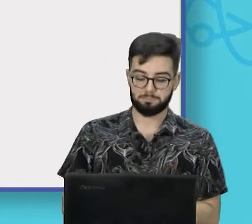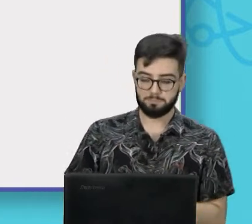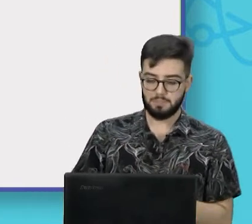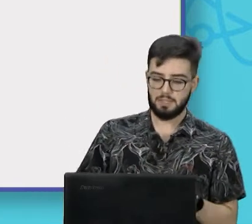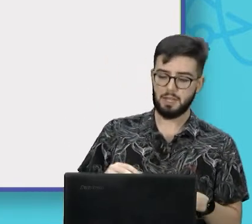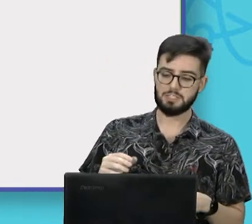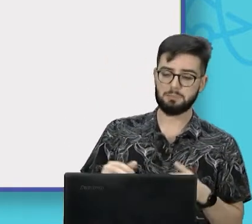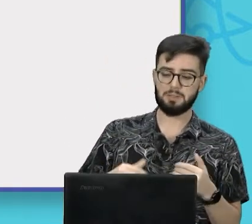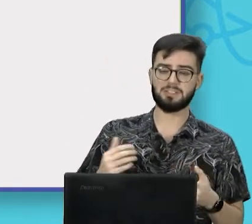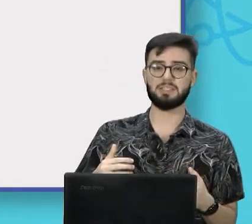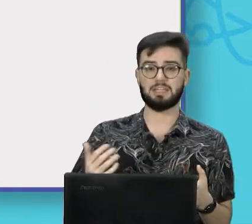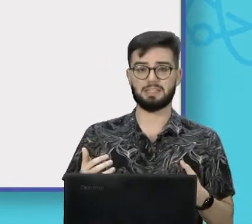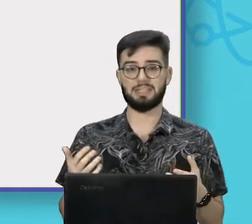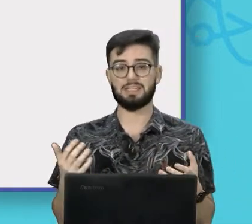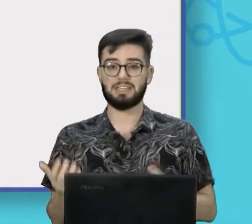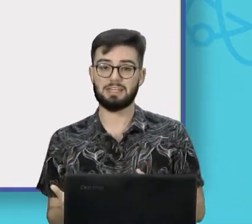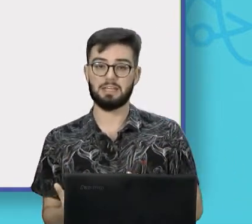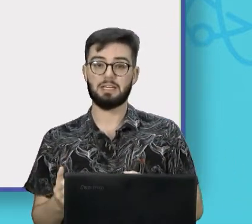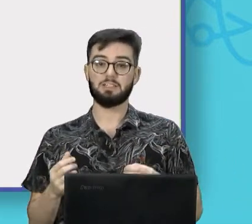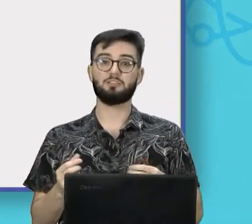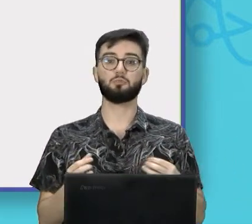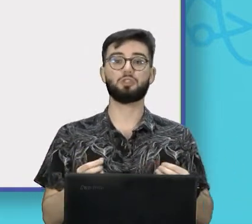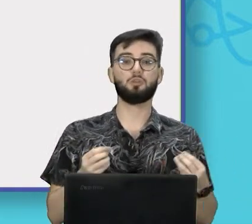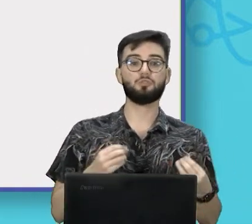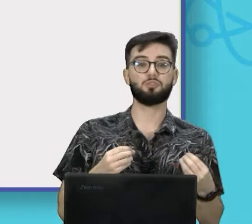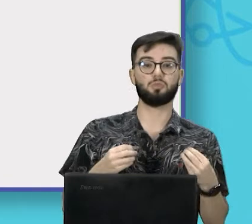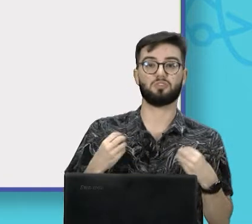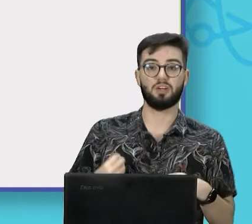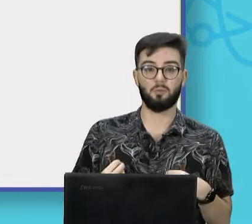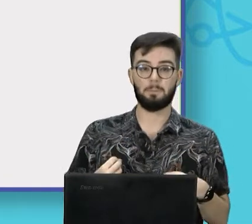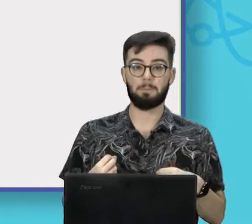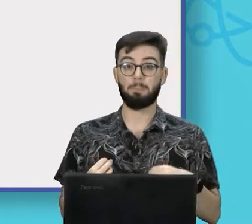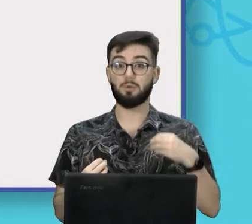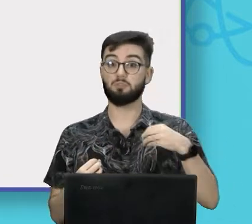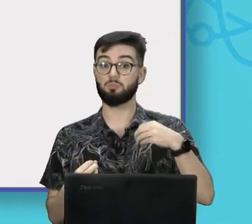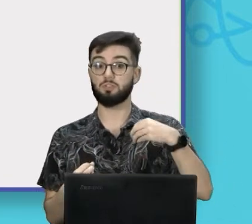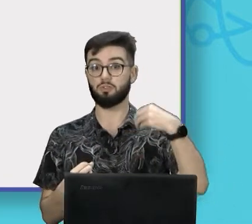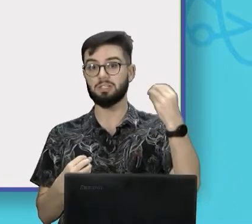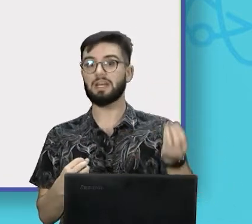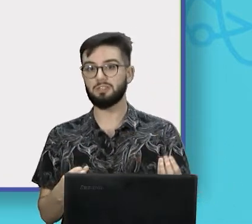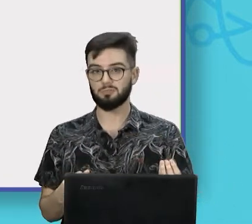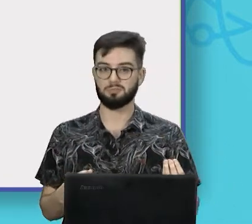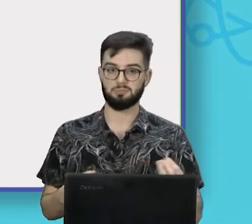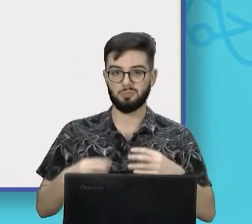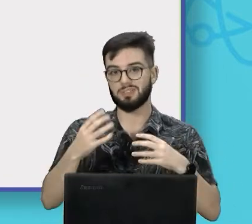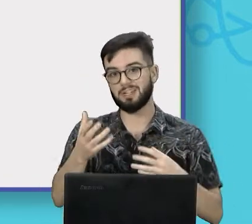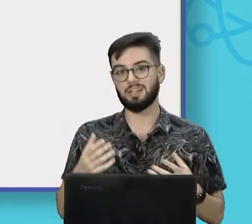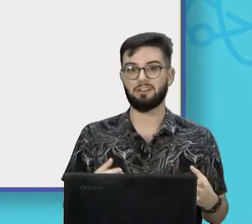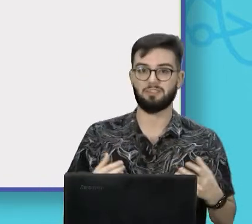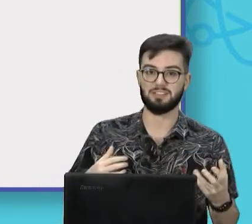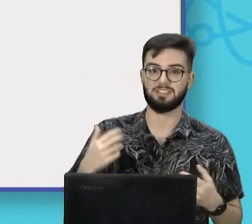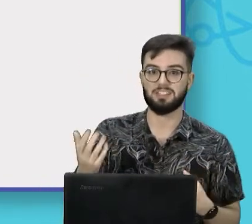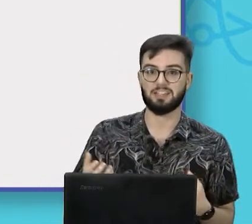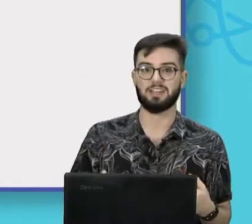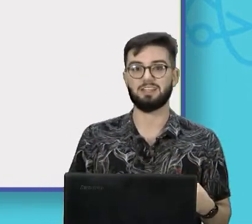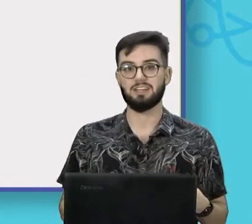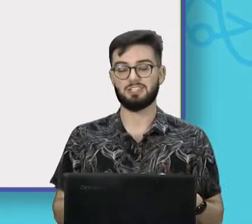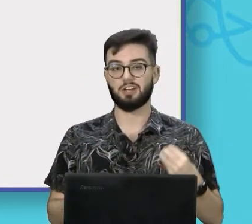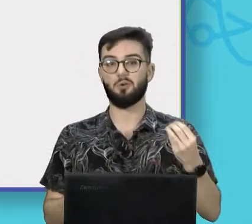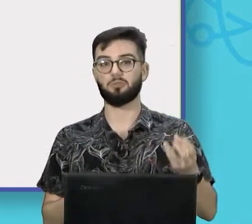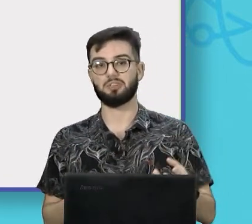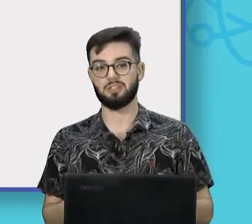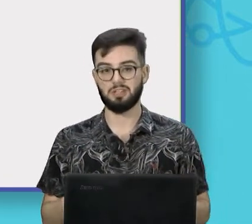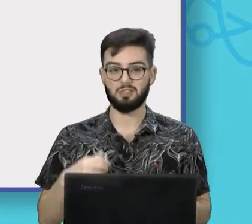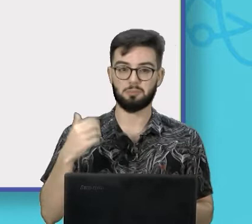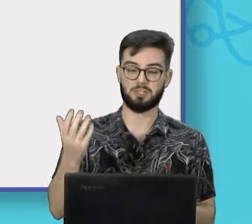nosso país né a gente precisa entender que discutir constituição não é discutir só direito muito aí querem fazer né